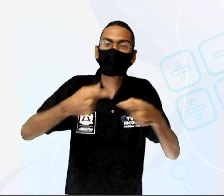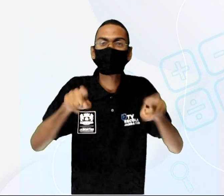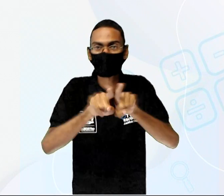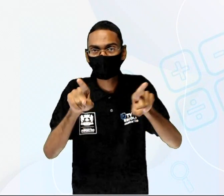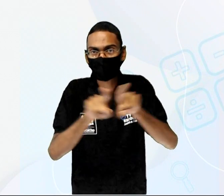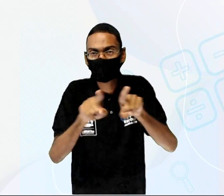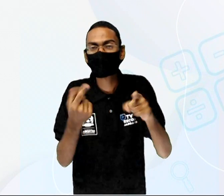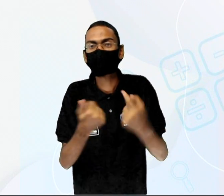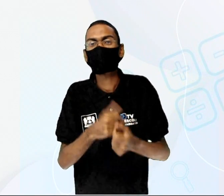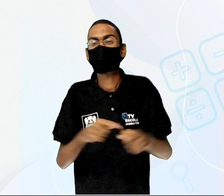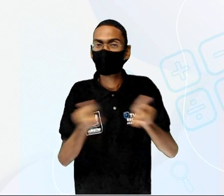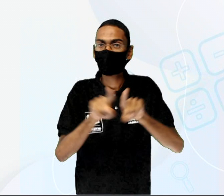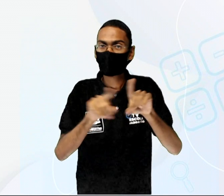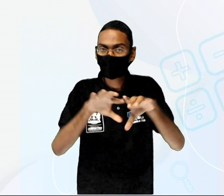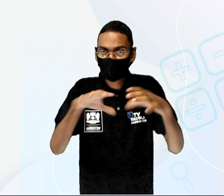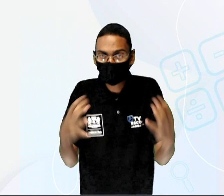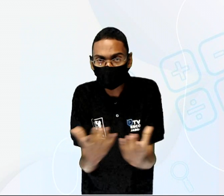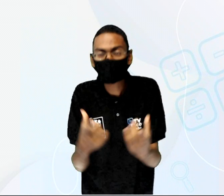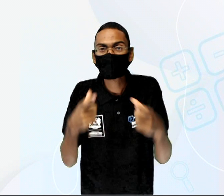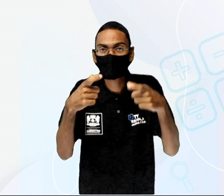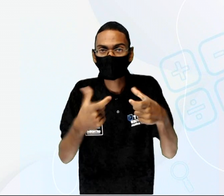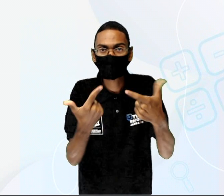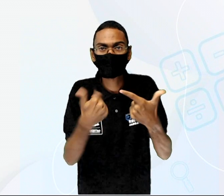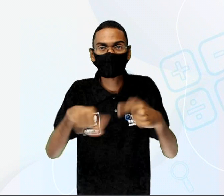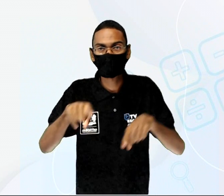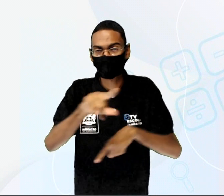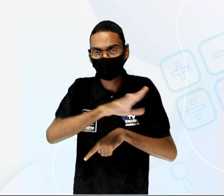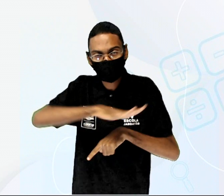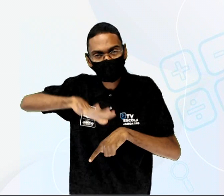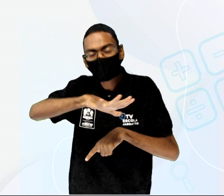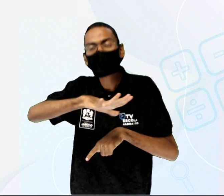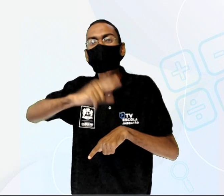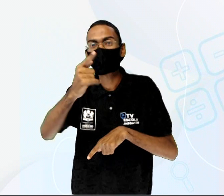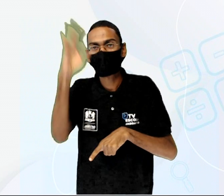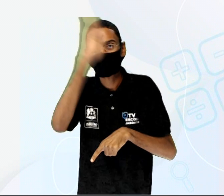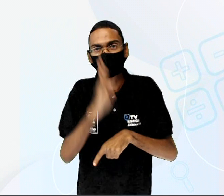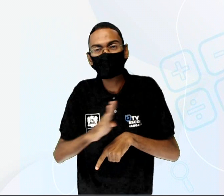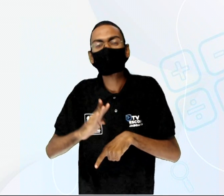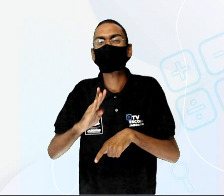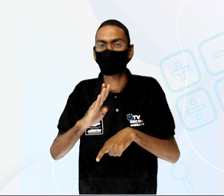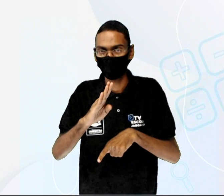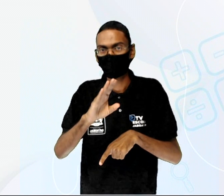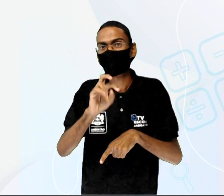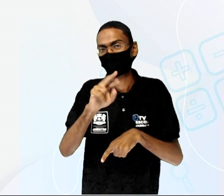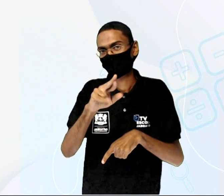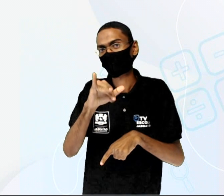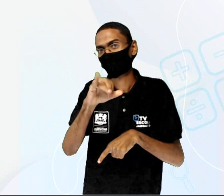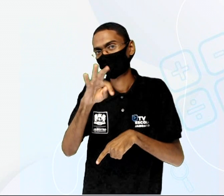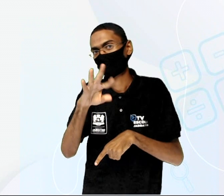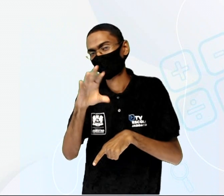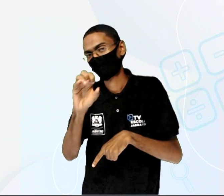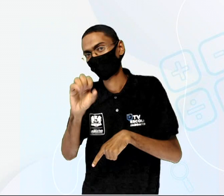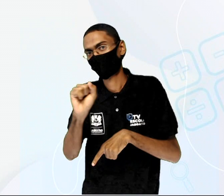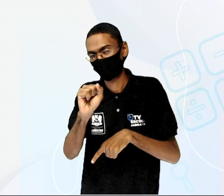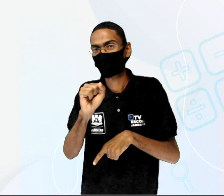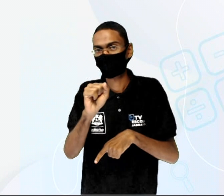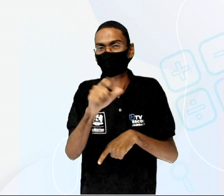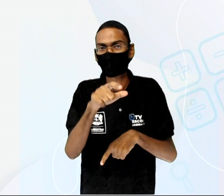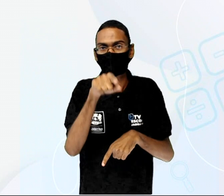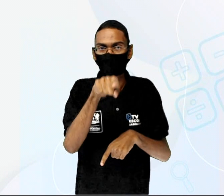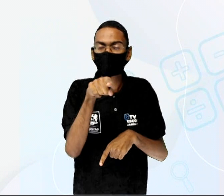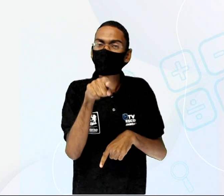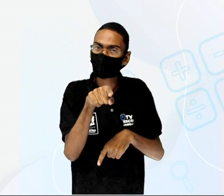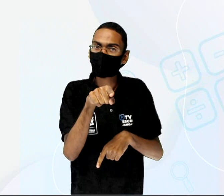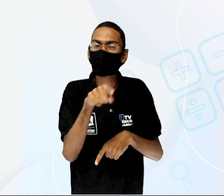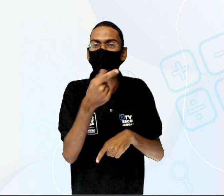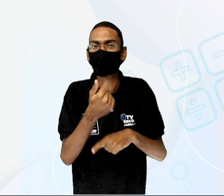sedimentares, nós temos no território brasileiro, como eu disse anteriormente, os crátons ou escudos cristalinos. Tá aí